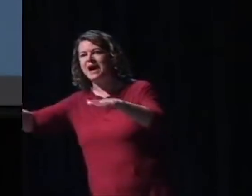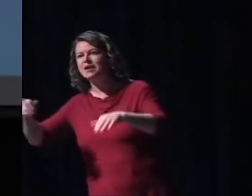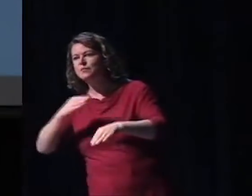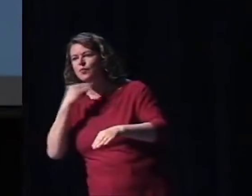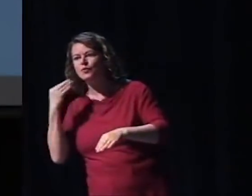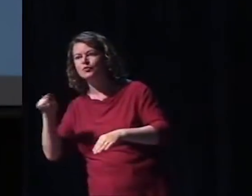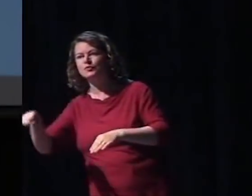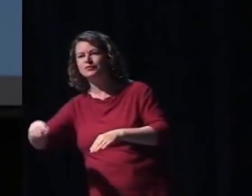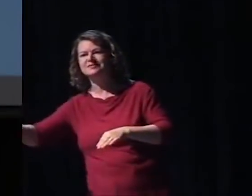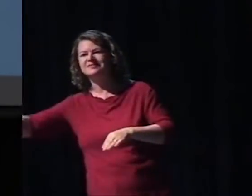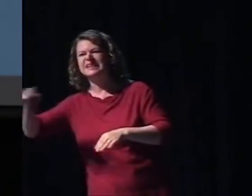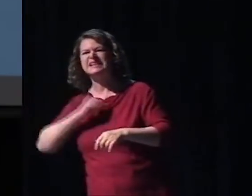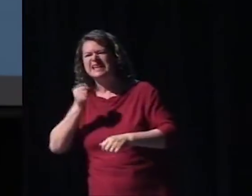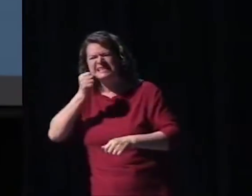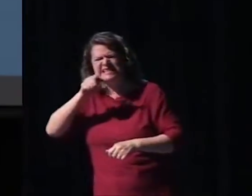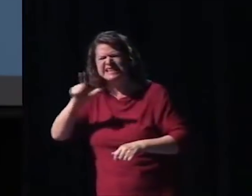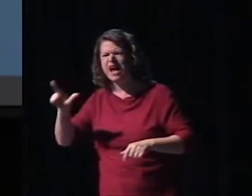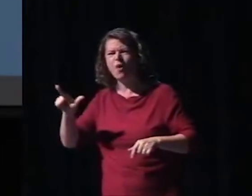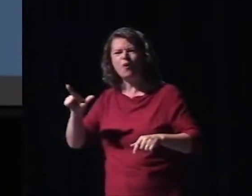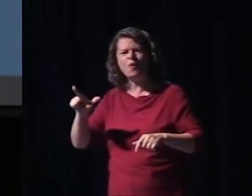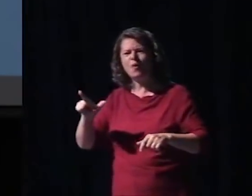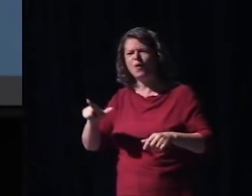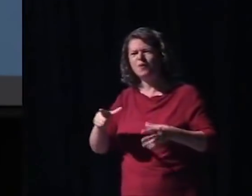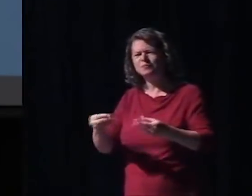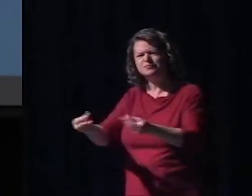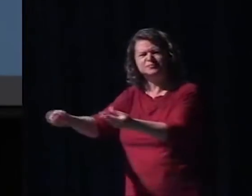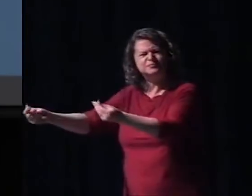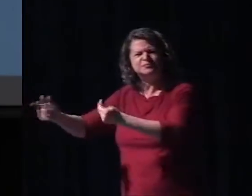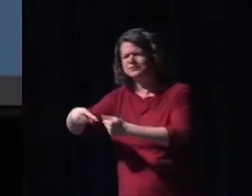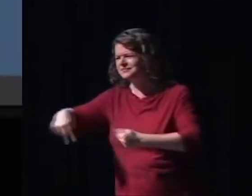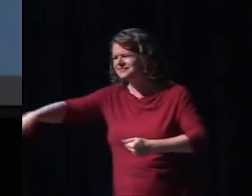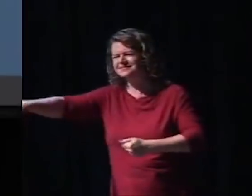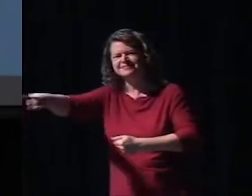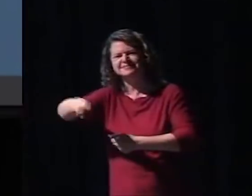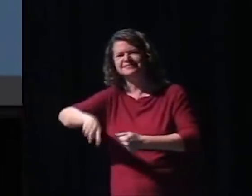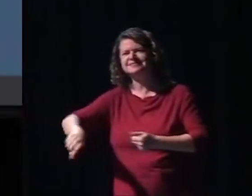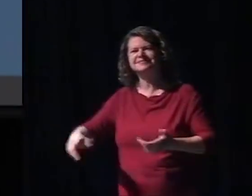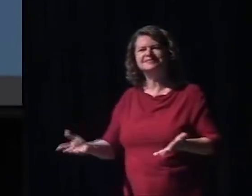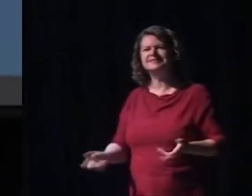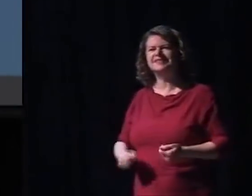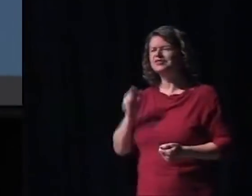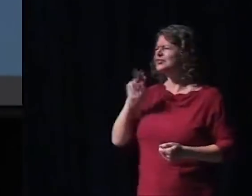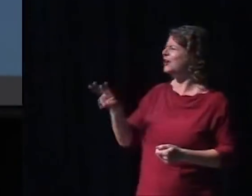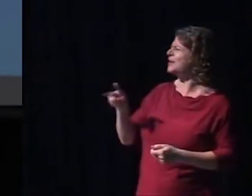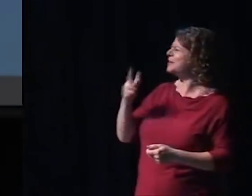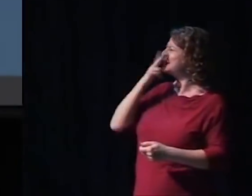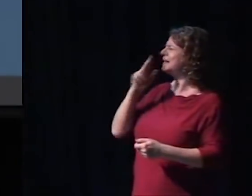então colunas de sal. A gente passa e fala assim, olha ali a mulher de Ló, porque parece mesmo, são colunas de sal que você fala, é a mulher de Ló.